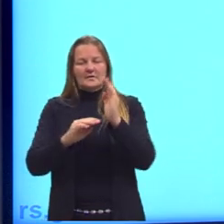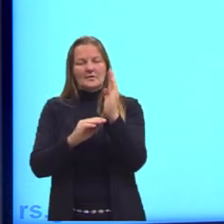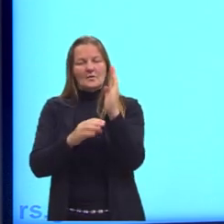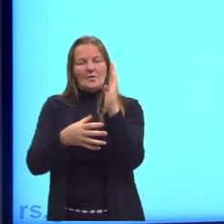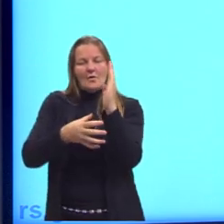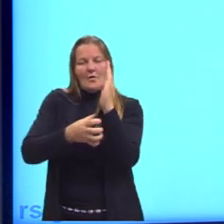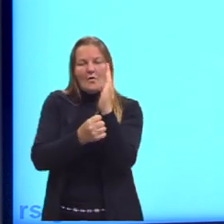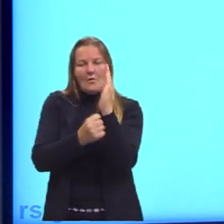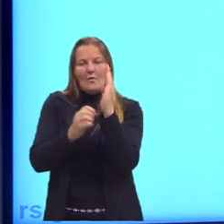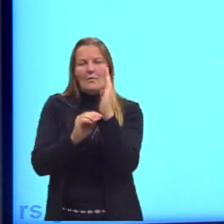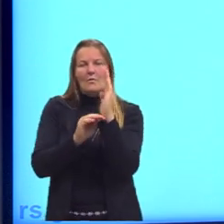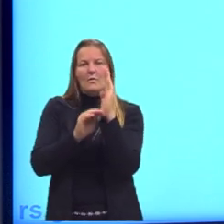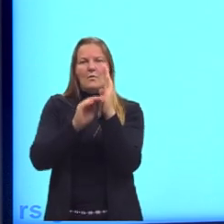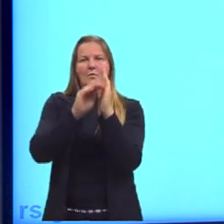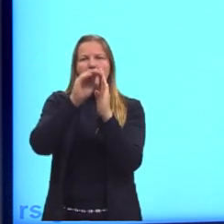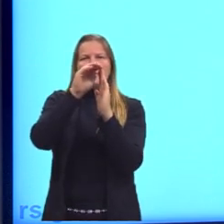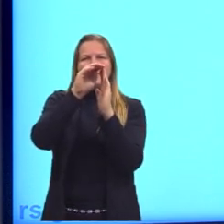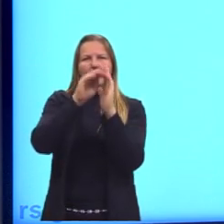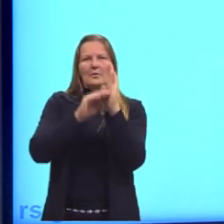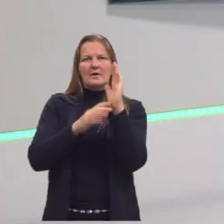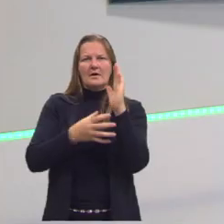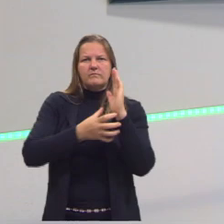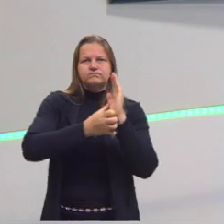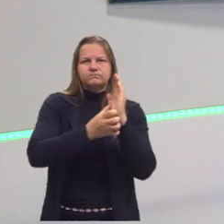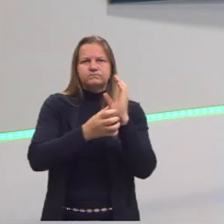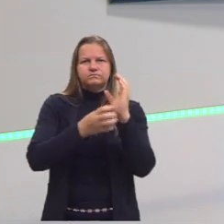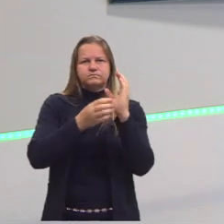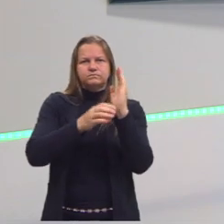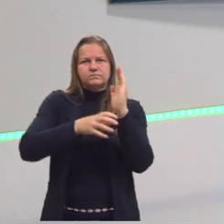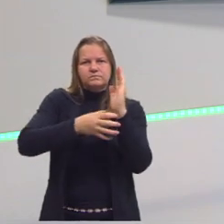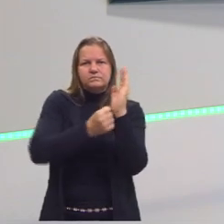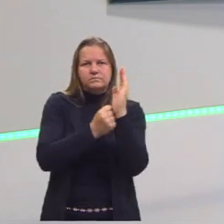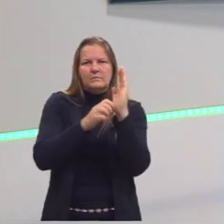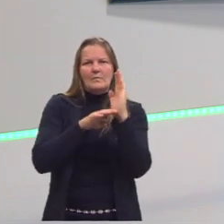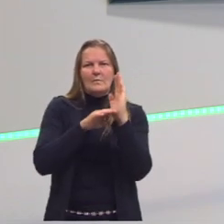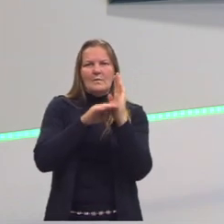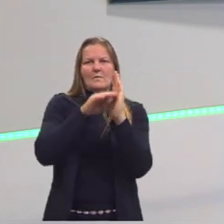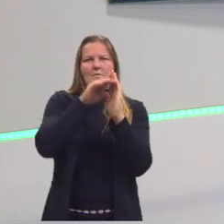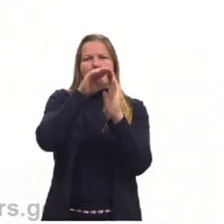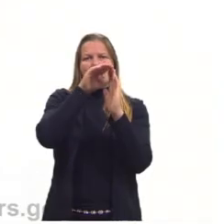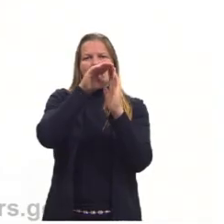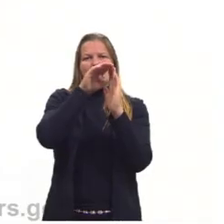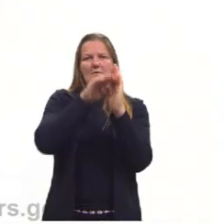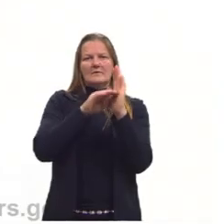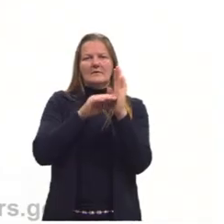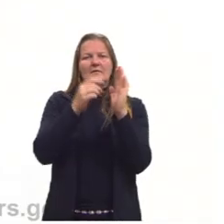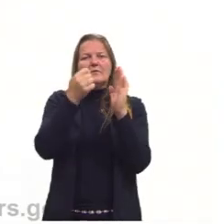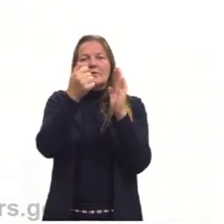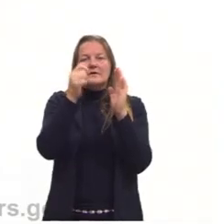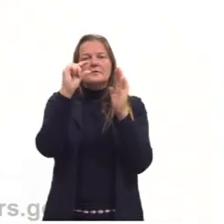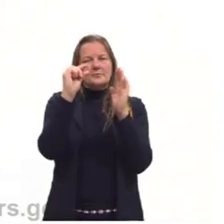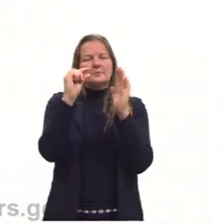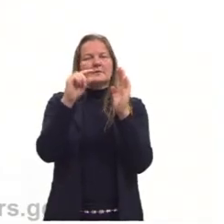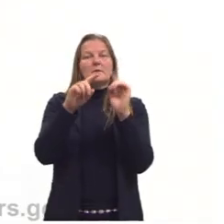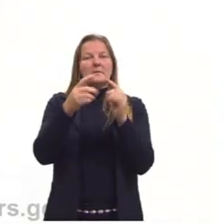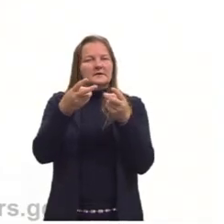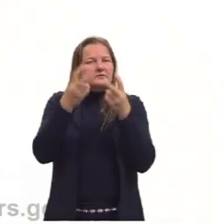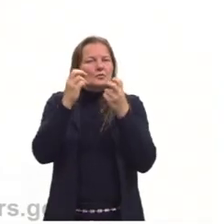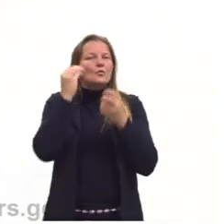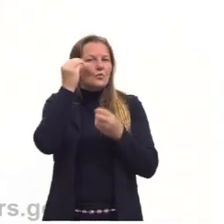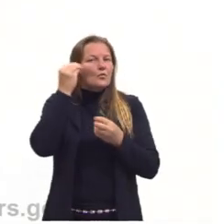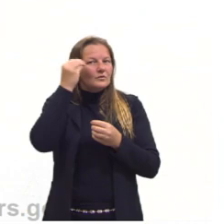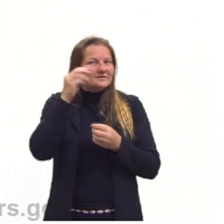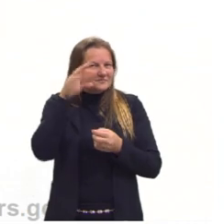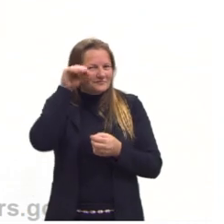dentro ele vai subir tá isso acontece claro que a diferença é mínima tá pessoal mas Vocês conseguem fazer